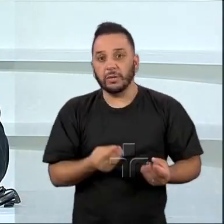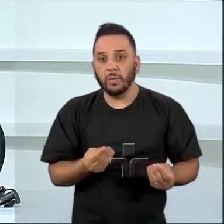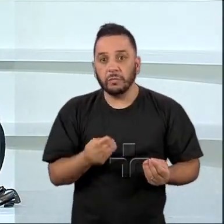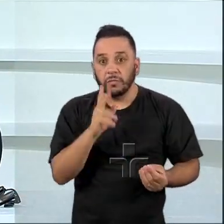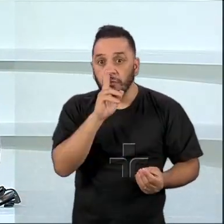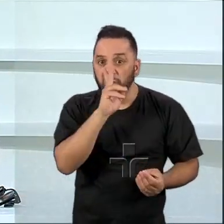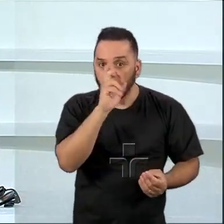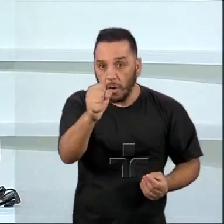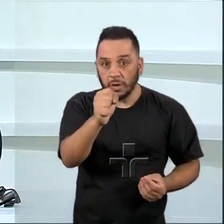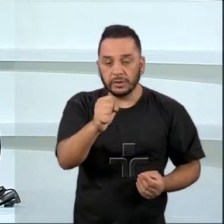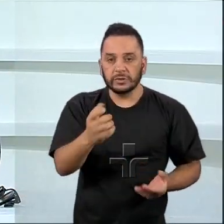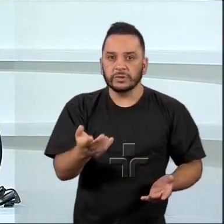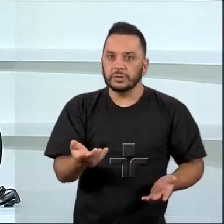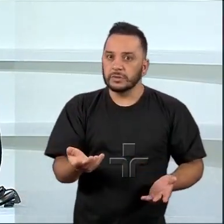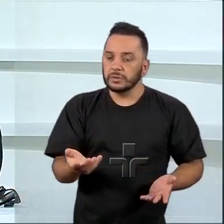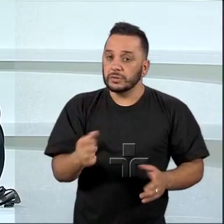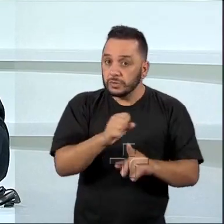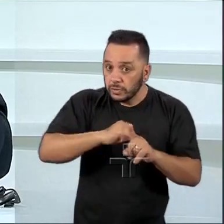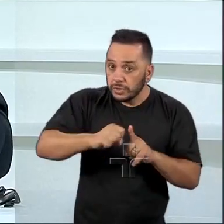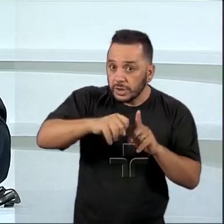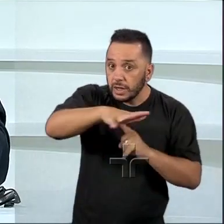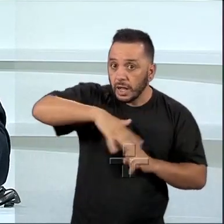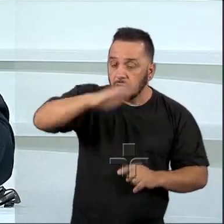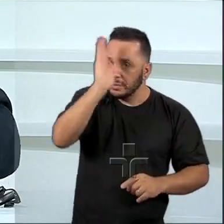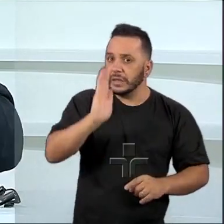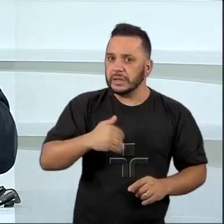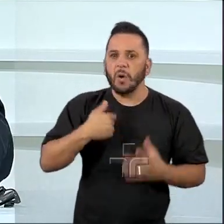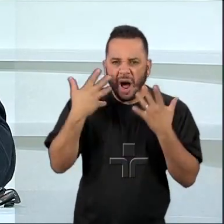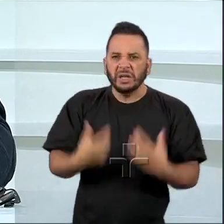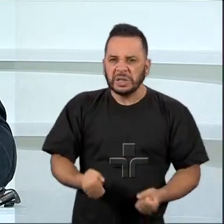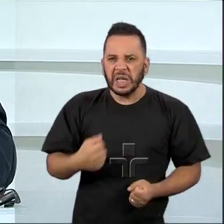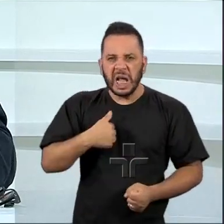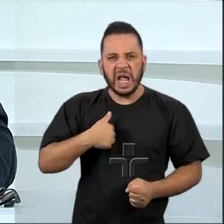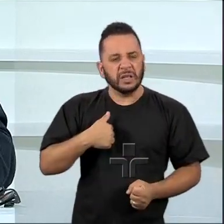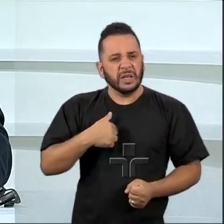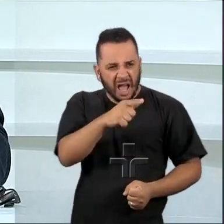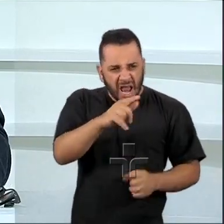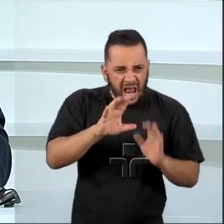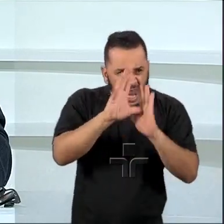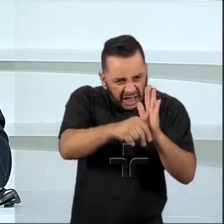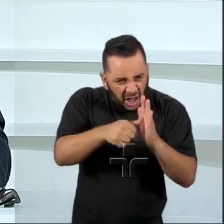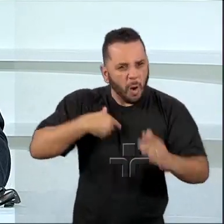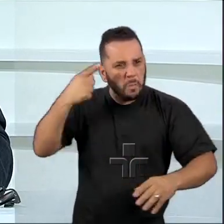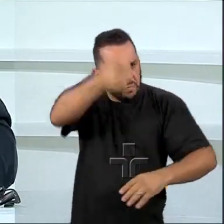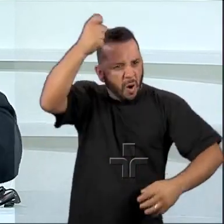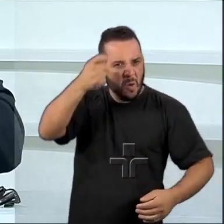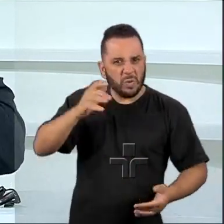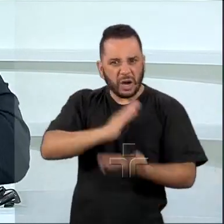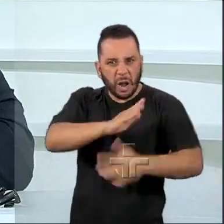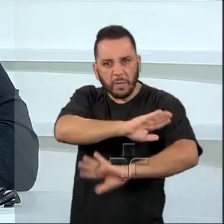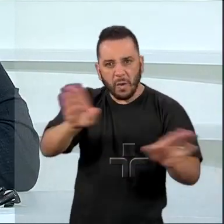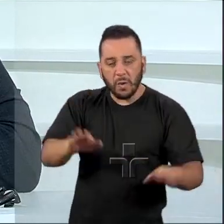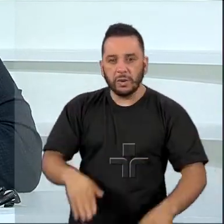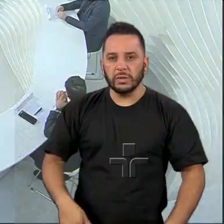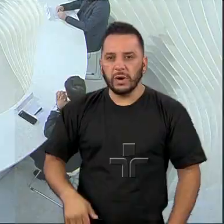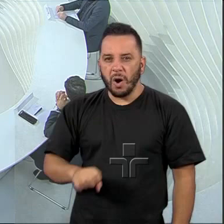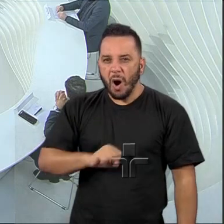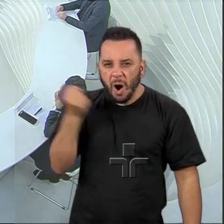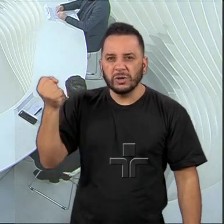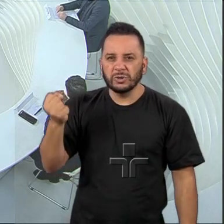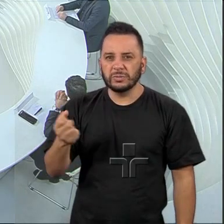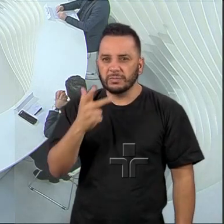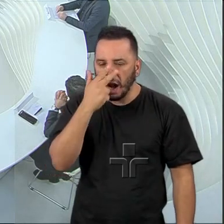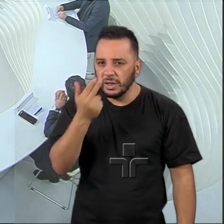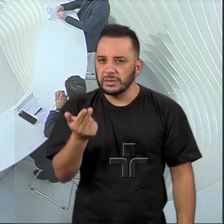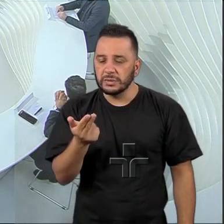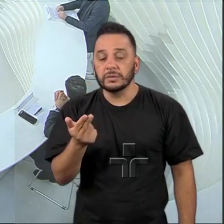emplacou, que a sociedade brasileira, que o eleitor brasileiro comprou e está revendendo. Então, mas tem um problema, de fato, da